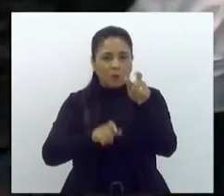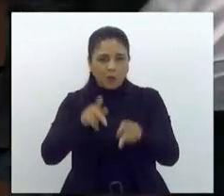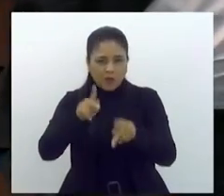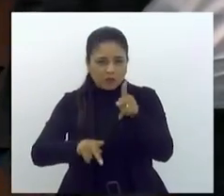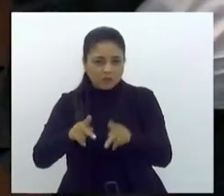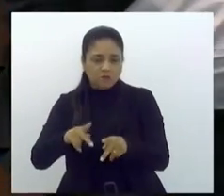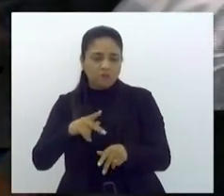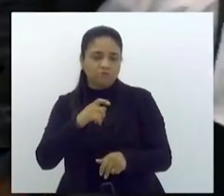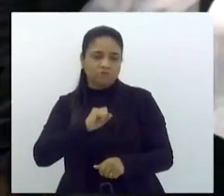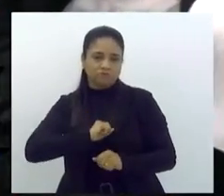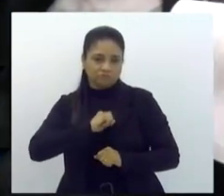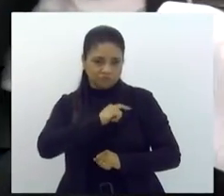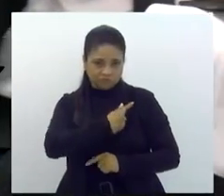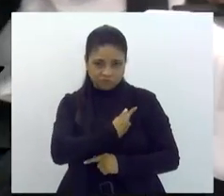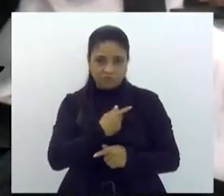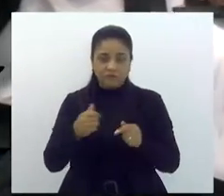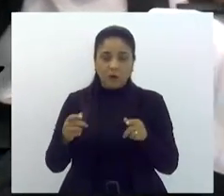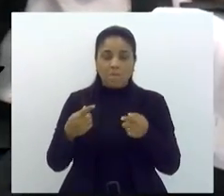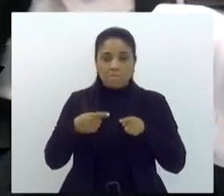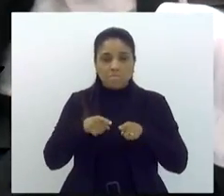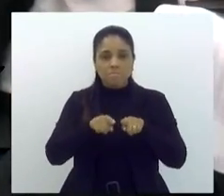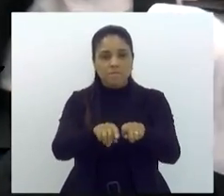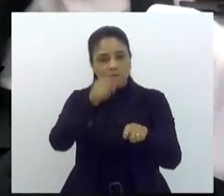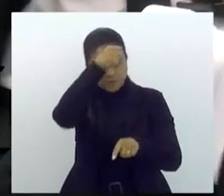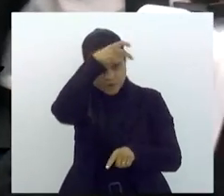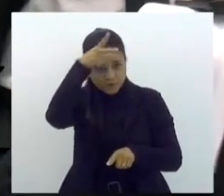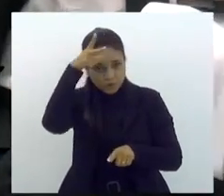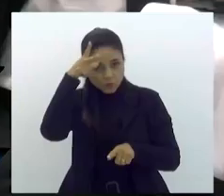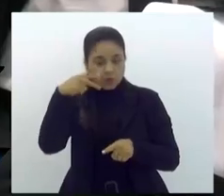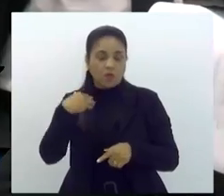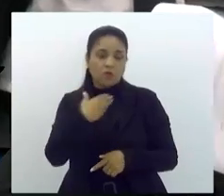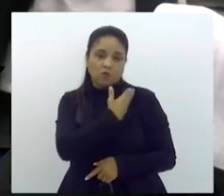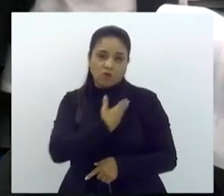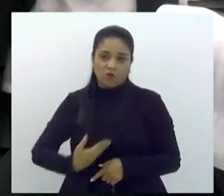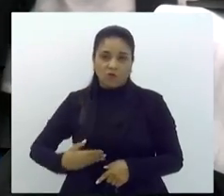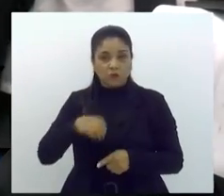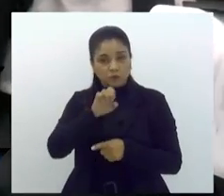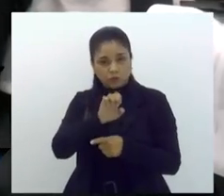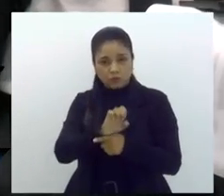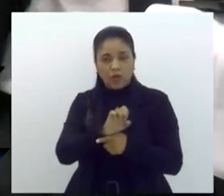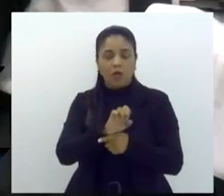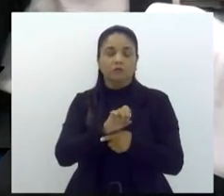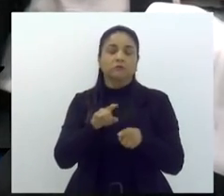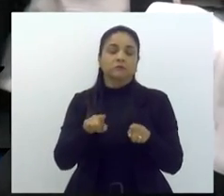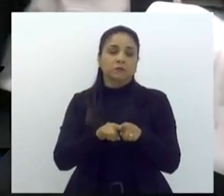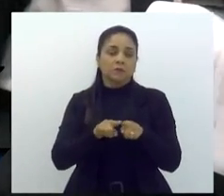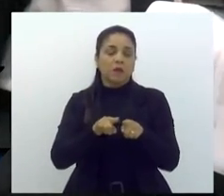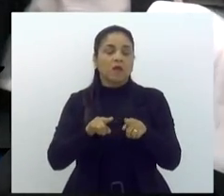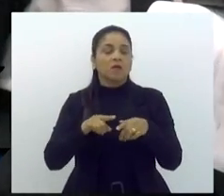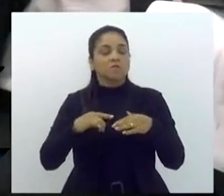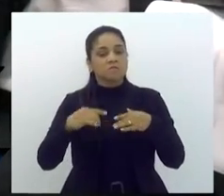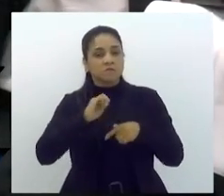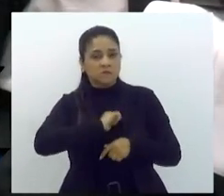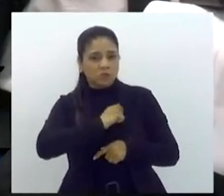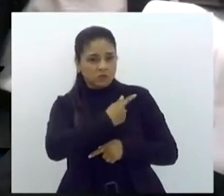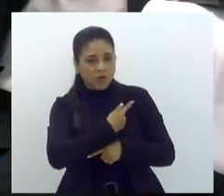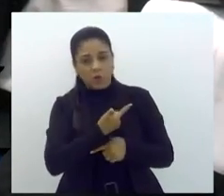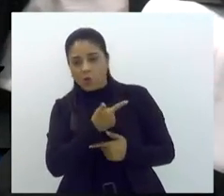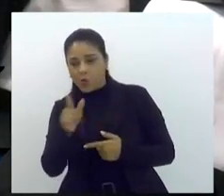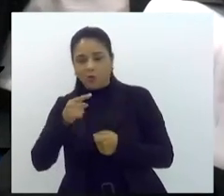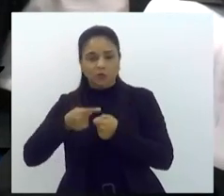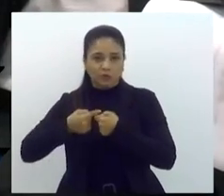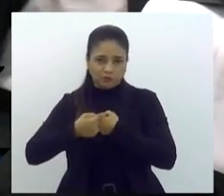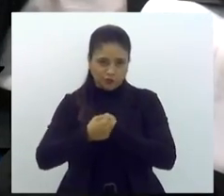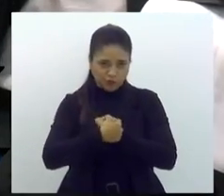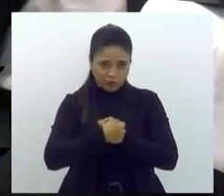uma parceria da prefeitura junto com o governo do estado que vem atendendo não só a cidade de São Gonçalo mas se os moradores de outros municípios e